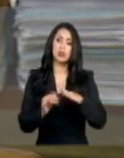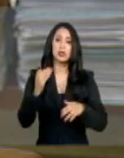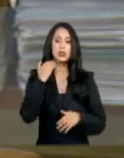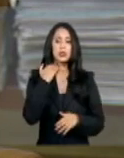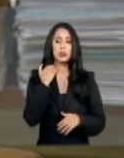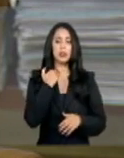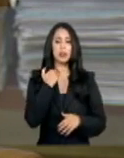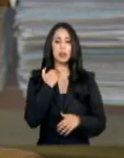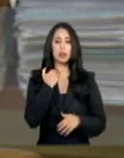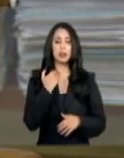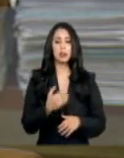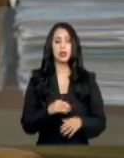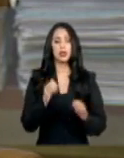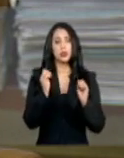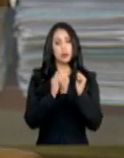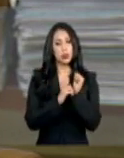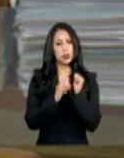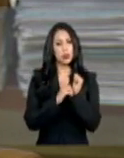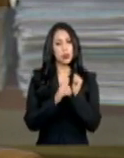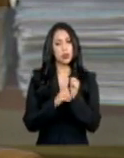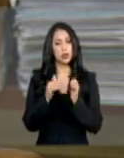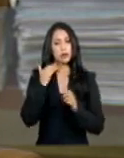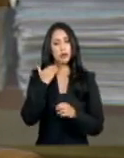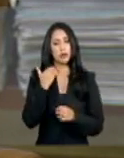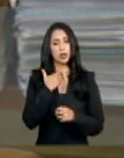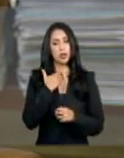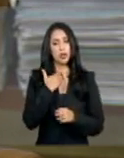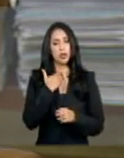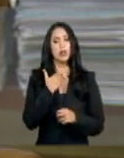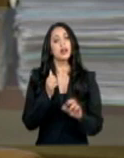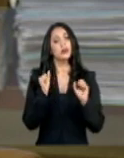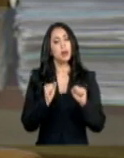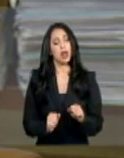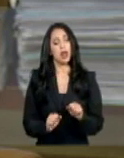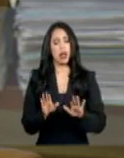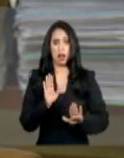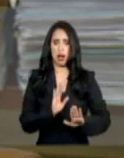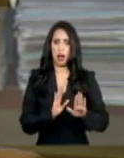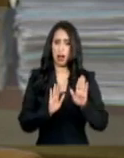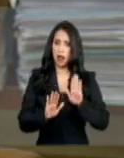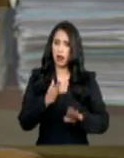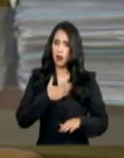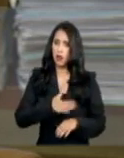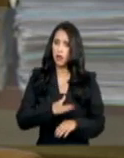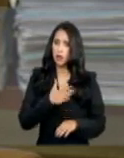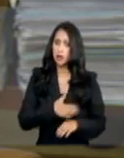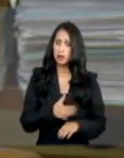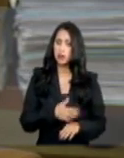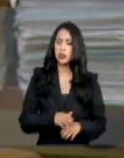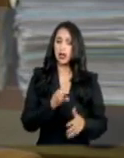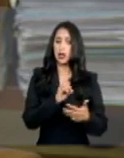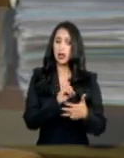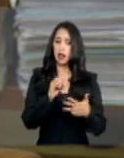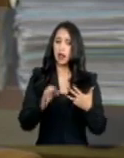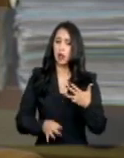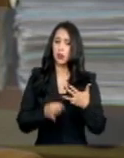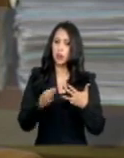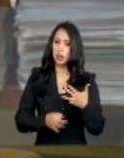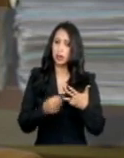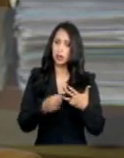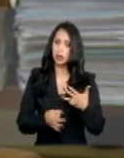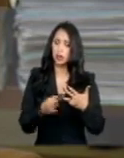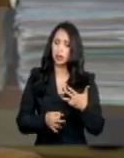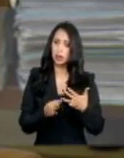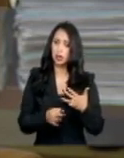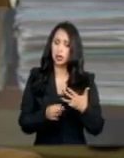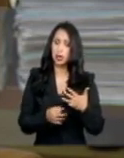do direito ao sigilo cada impõe por isso mesmo cautela e prudência ao poder judiciário na determinação da